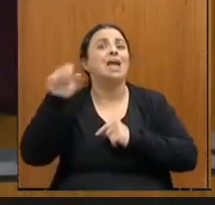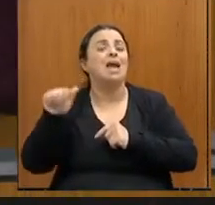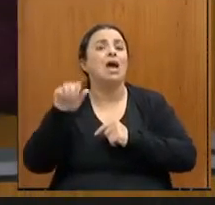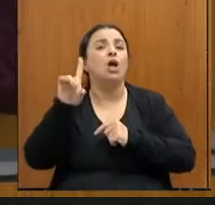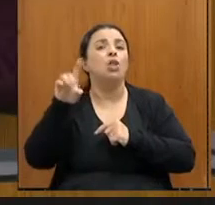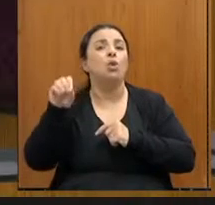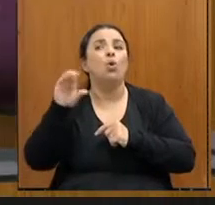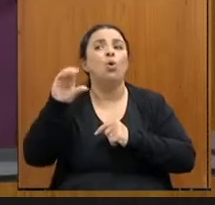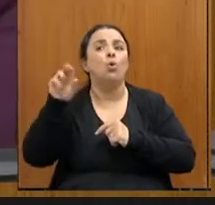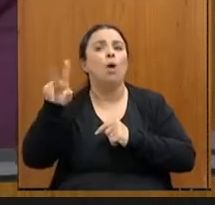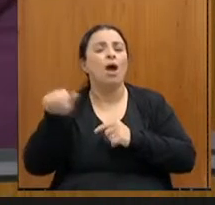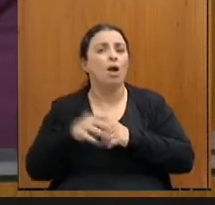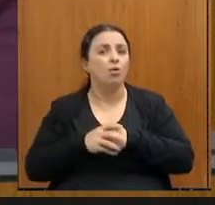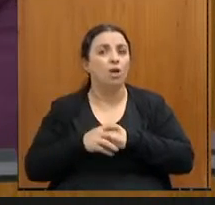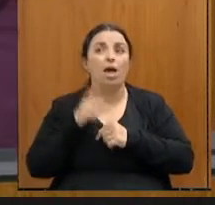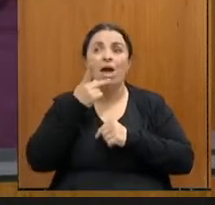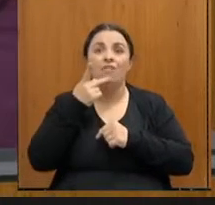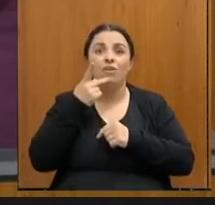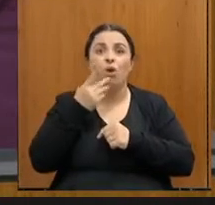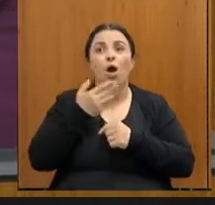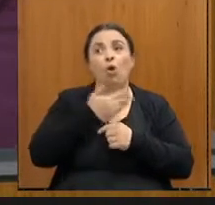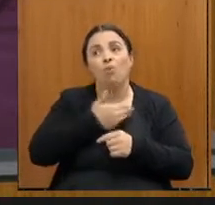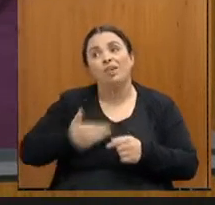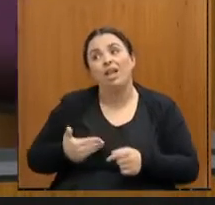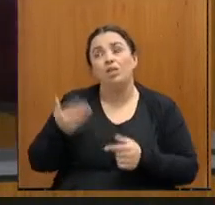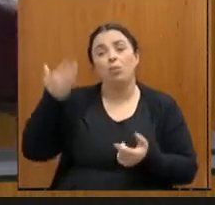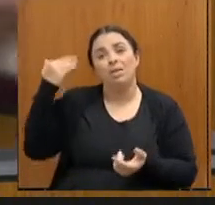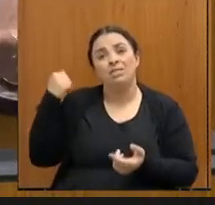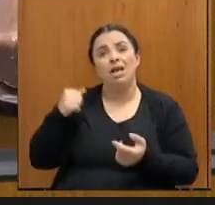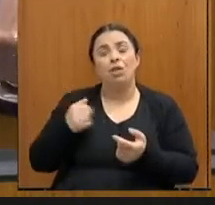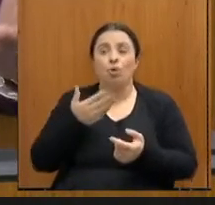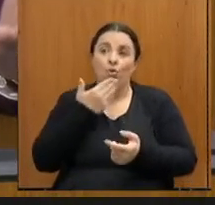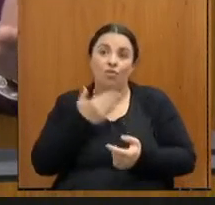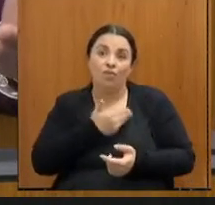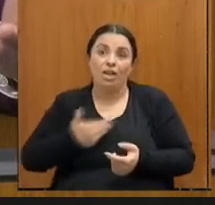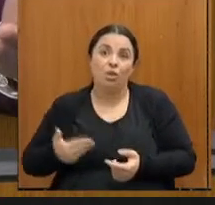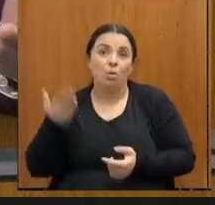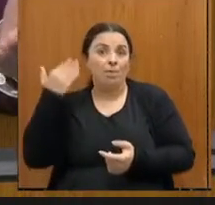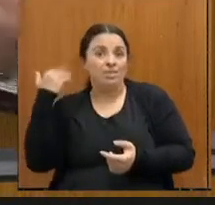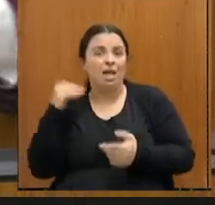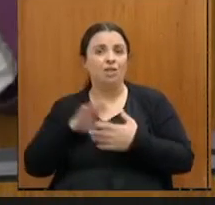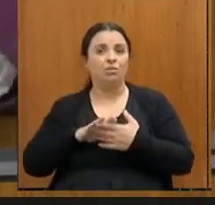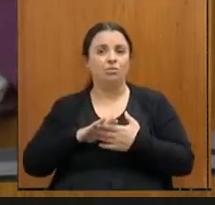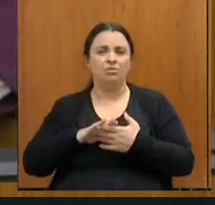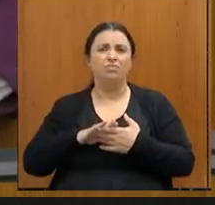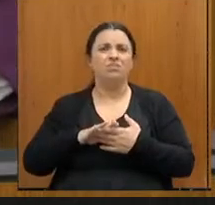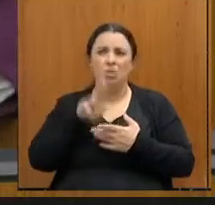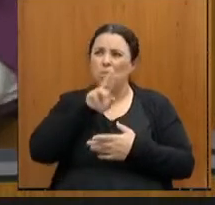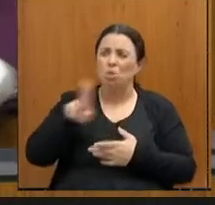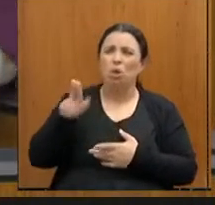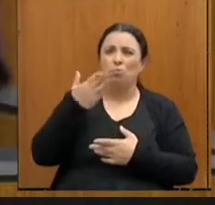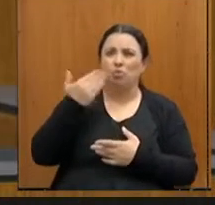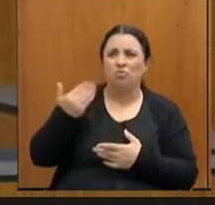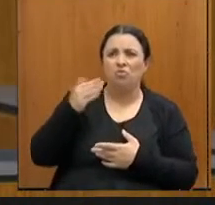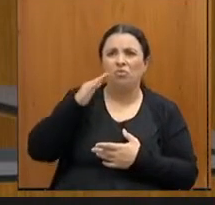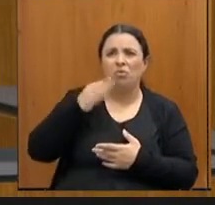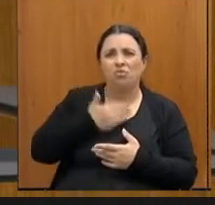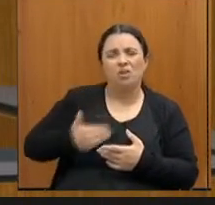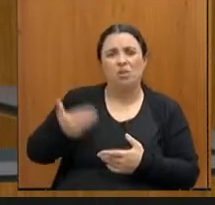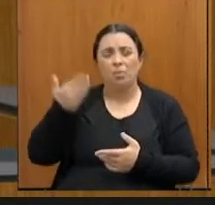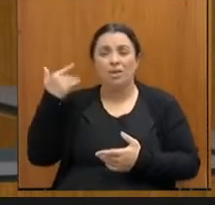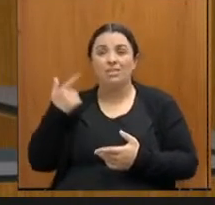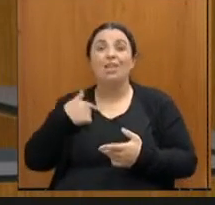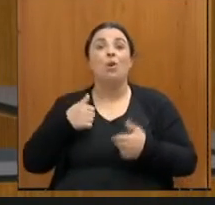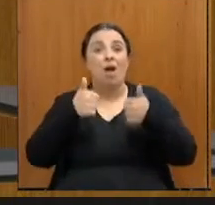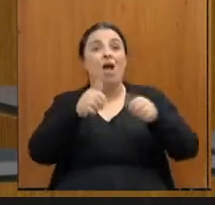escutei o nome do governador anterior três vezes como se diz falar o o senador fosse me intimidar ou fosse